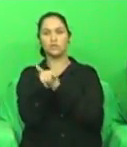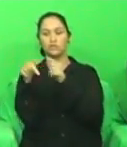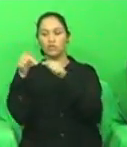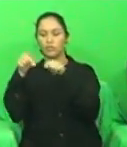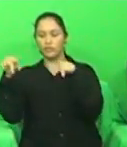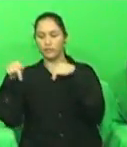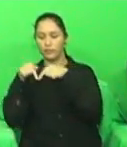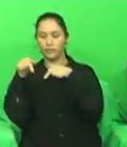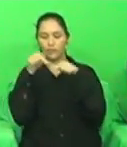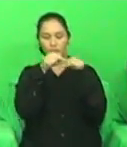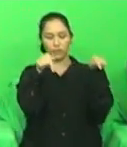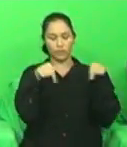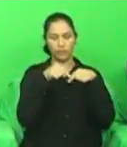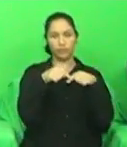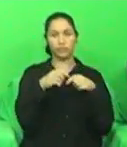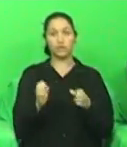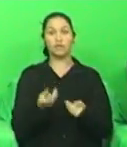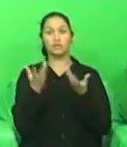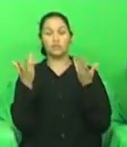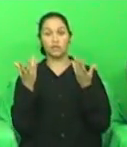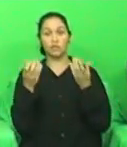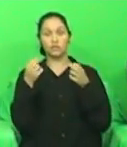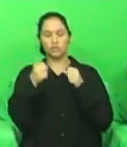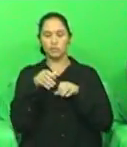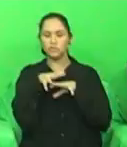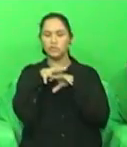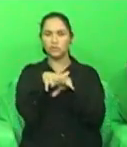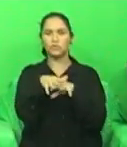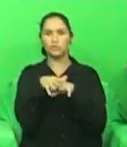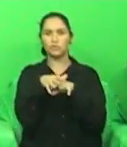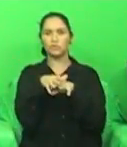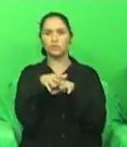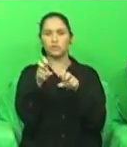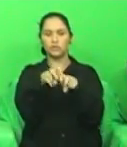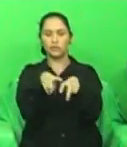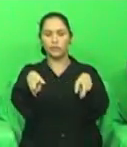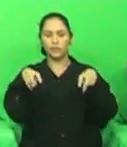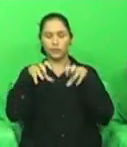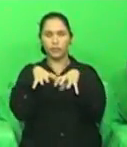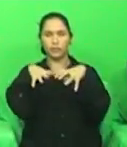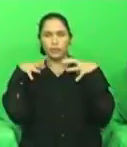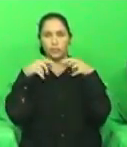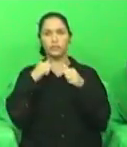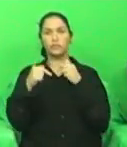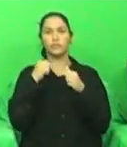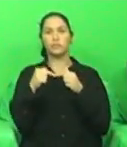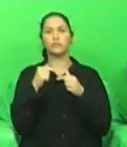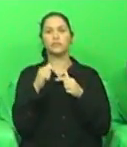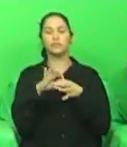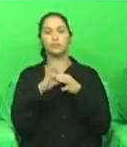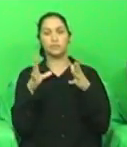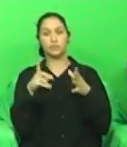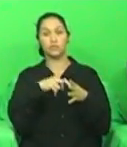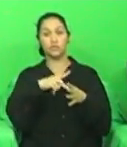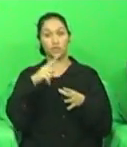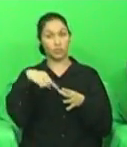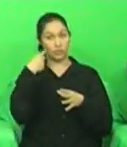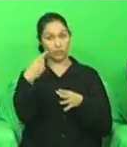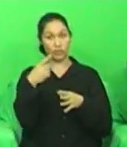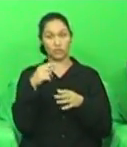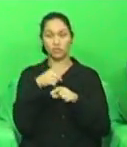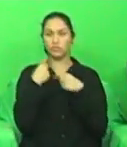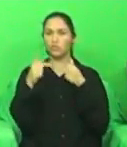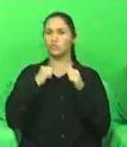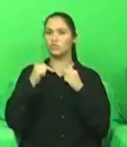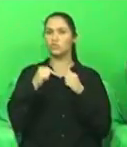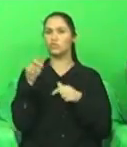inclusiva de ser discutido no engenhão na próxima de repente tem incluso ou se tiver outro no caso o nome de discutir a